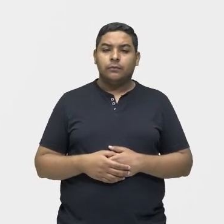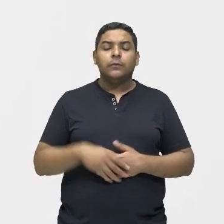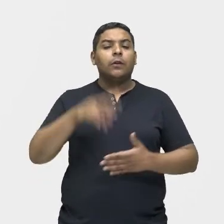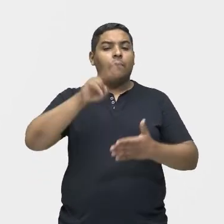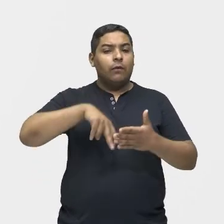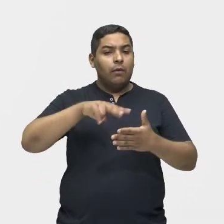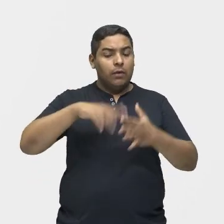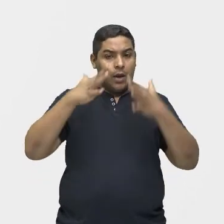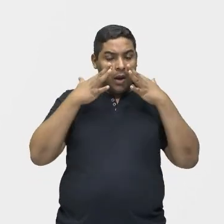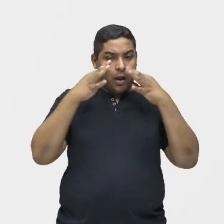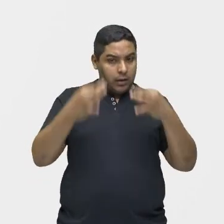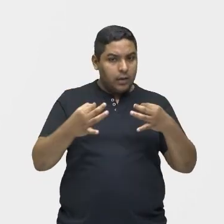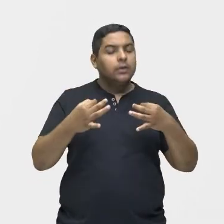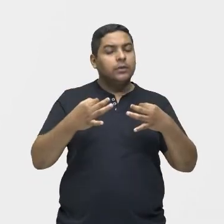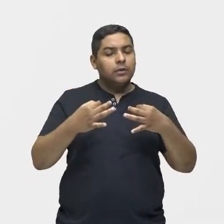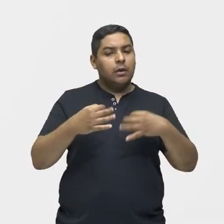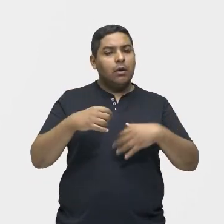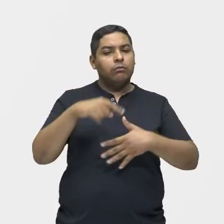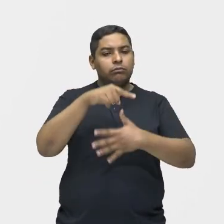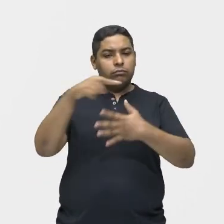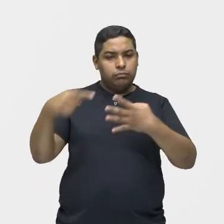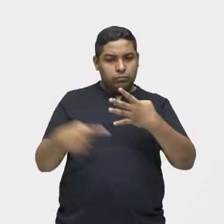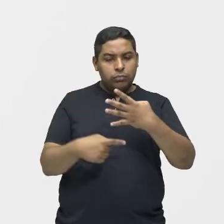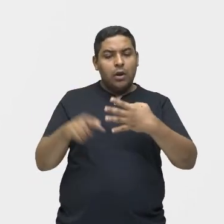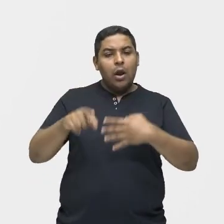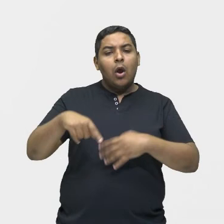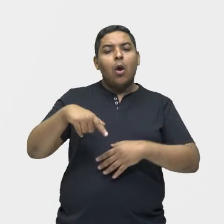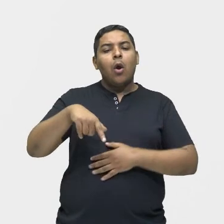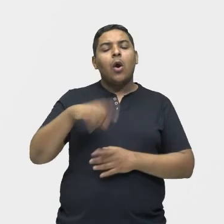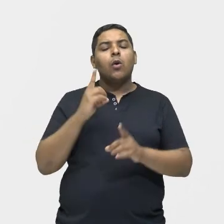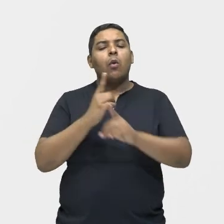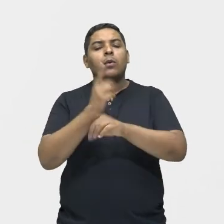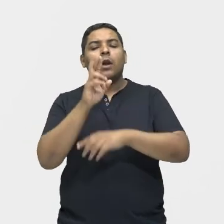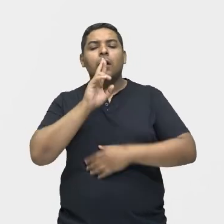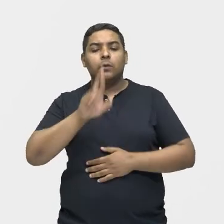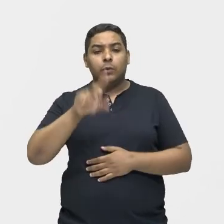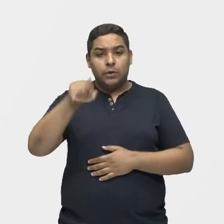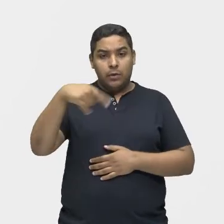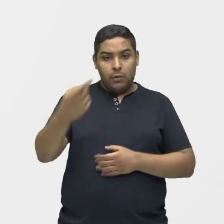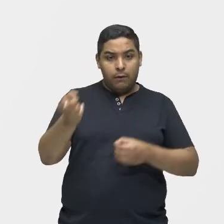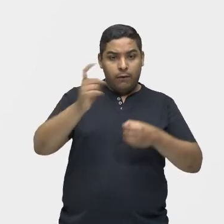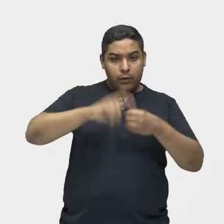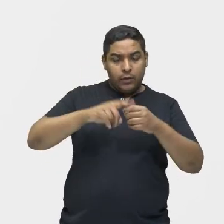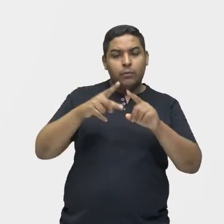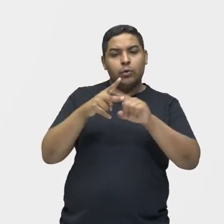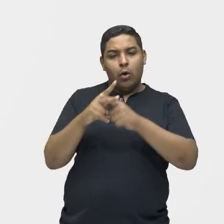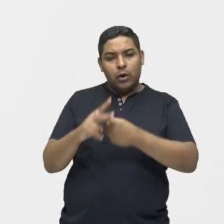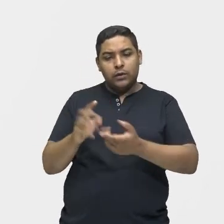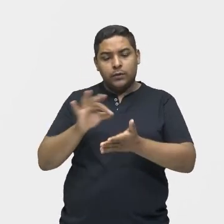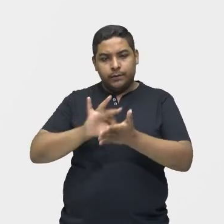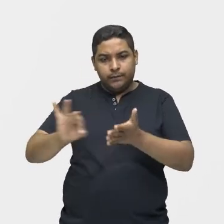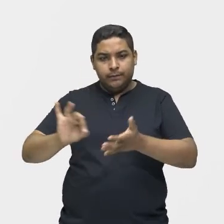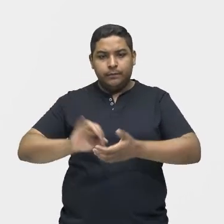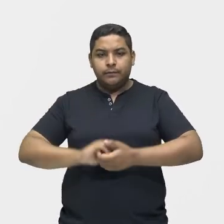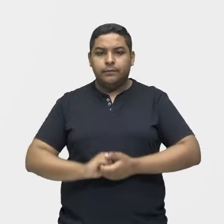aí atentamente essas alternativas, encontrar a resposta e na sequência aí nós voltamos para a correção.